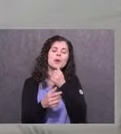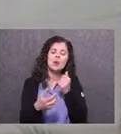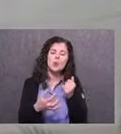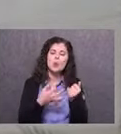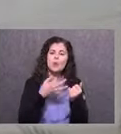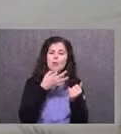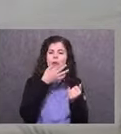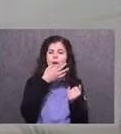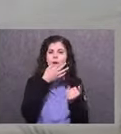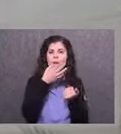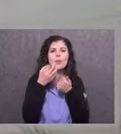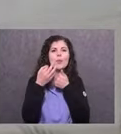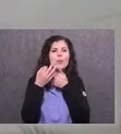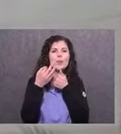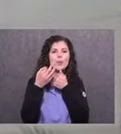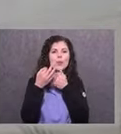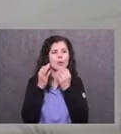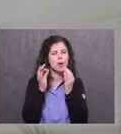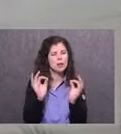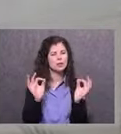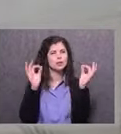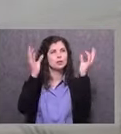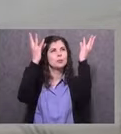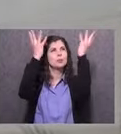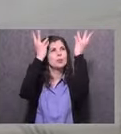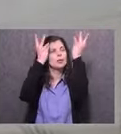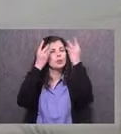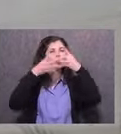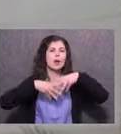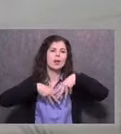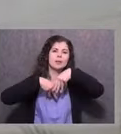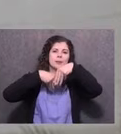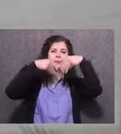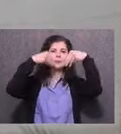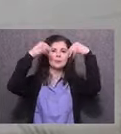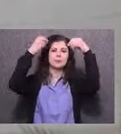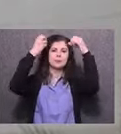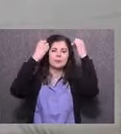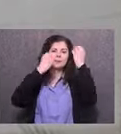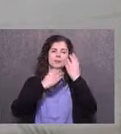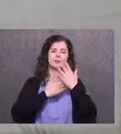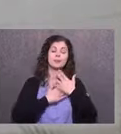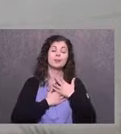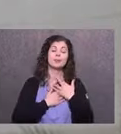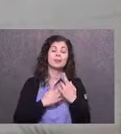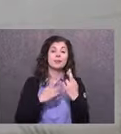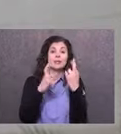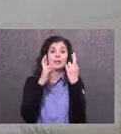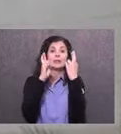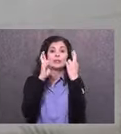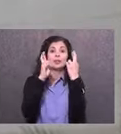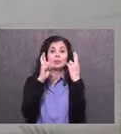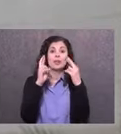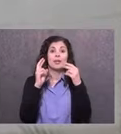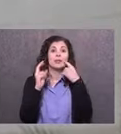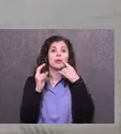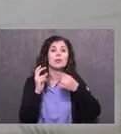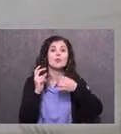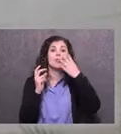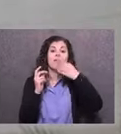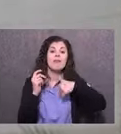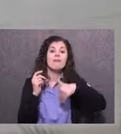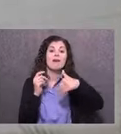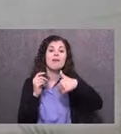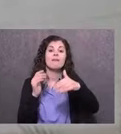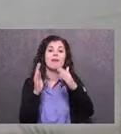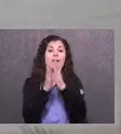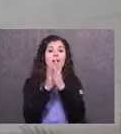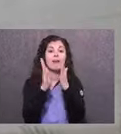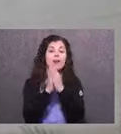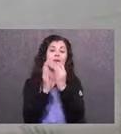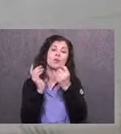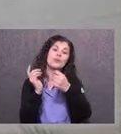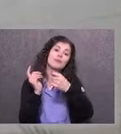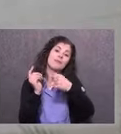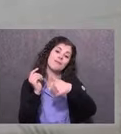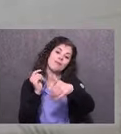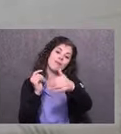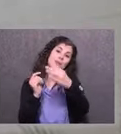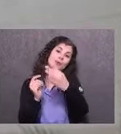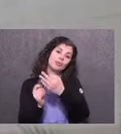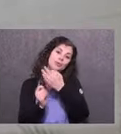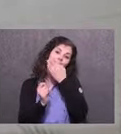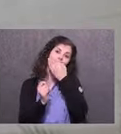na esperança de nos podermos reunir novamente nas nossas comunidades para nos alimentarmos da Eucaristia.